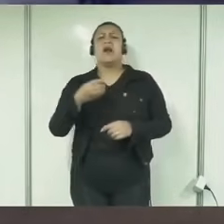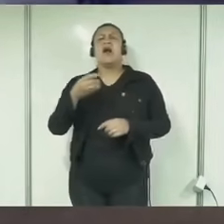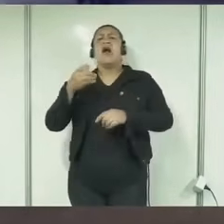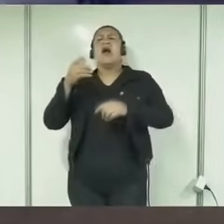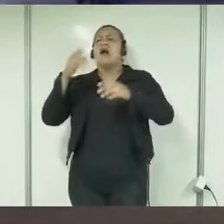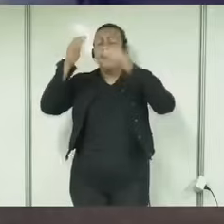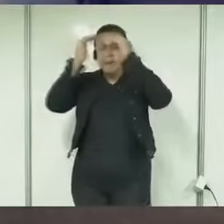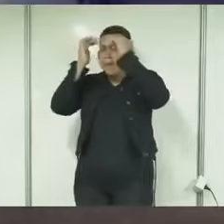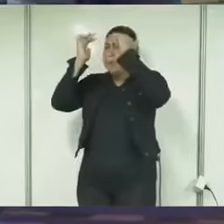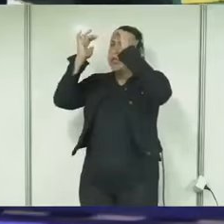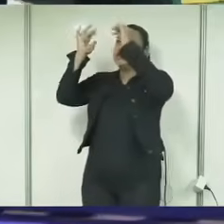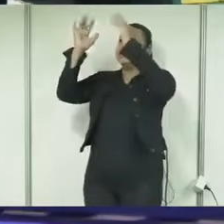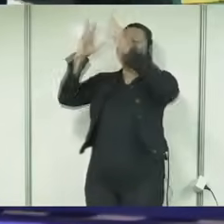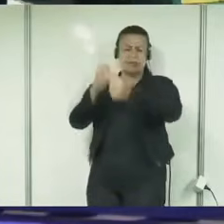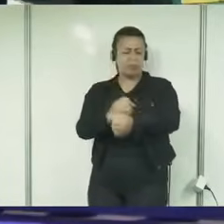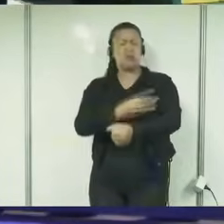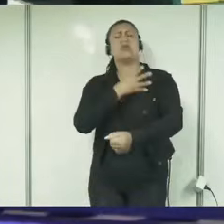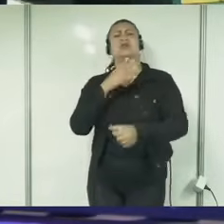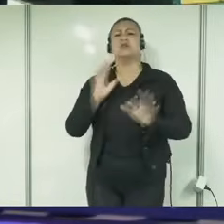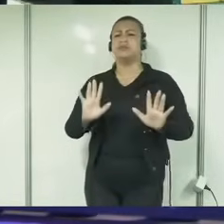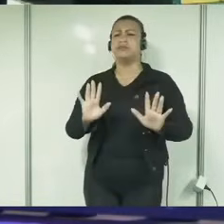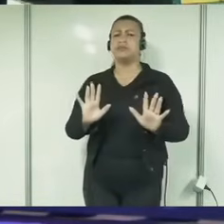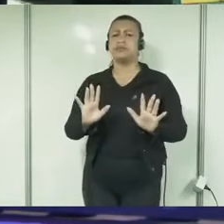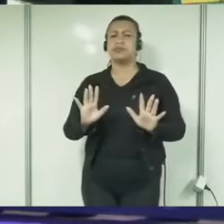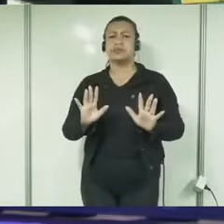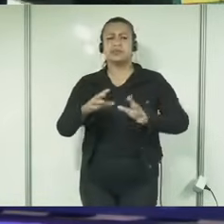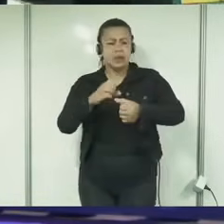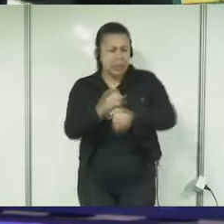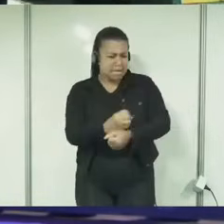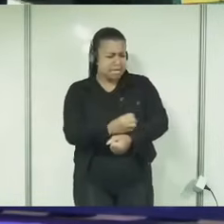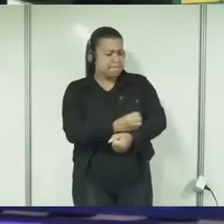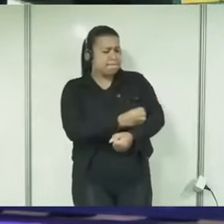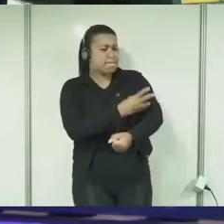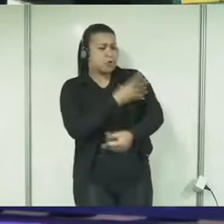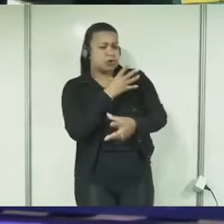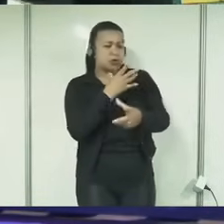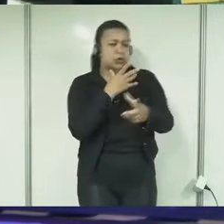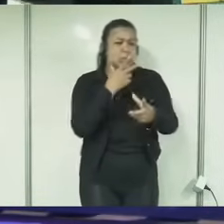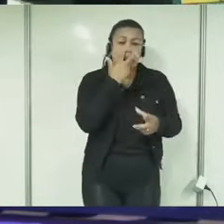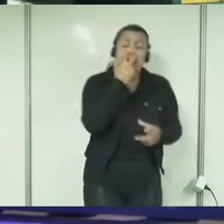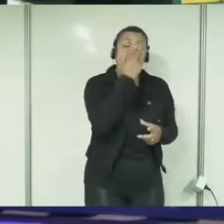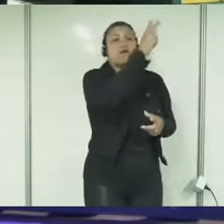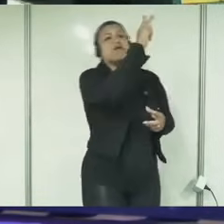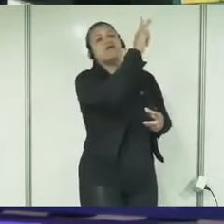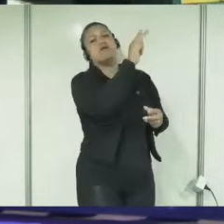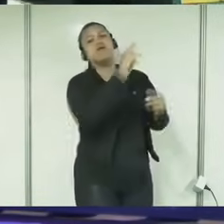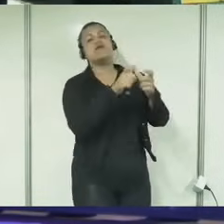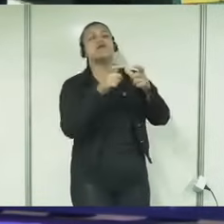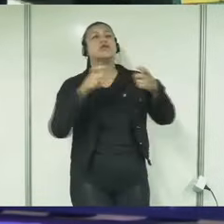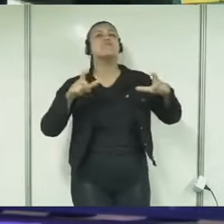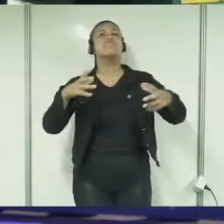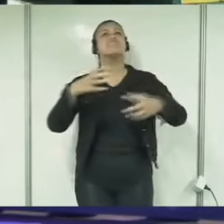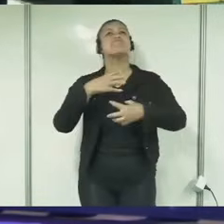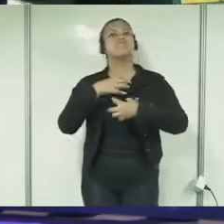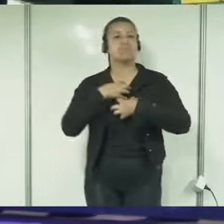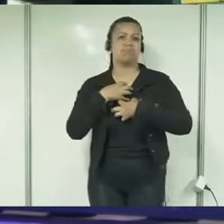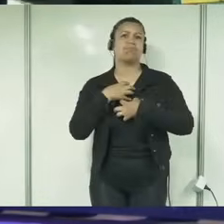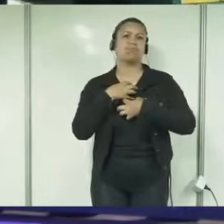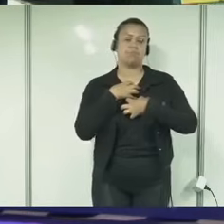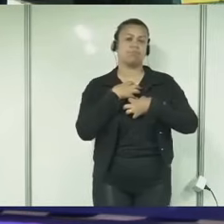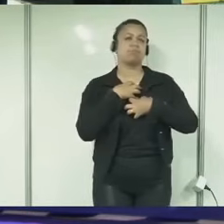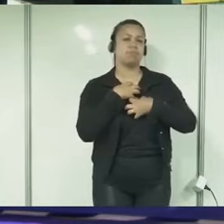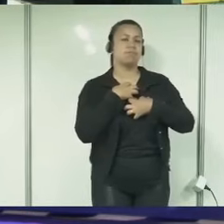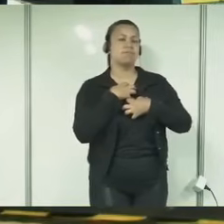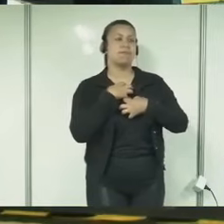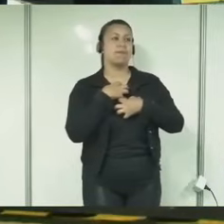emoção, o que se está dizendo? A emoção tem uma força muito grande em nós e ela tende a determinar aquilo que